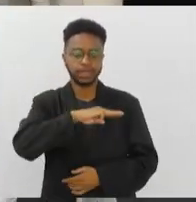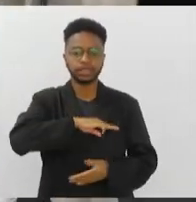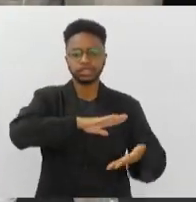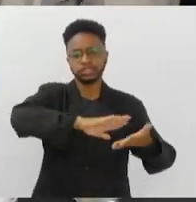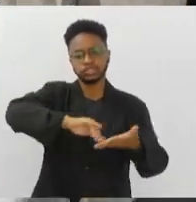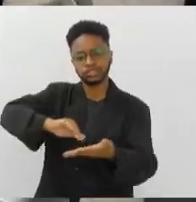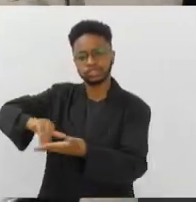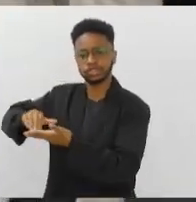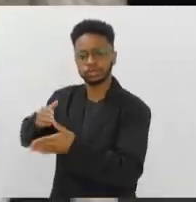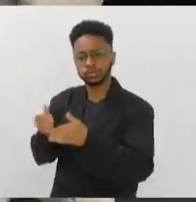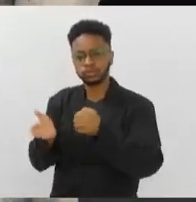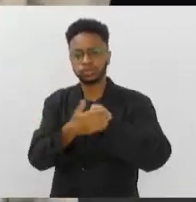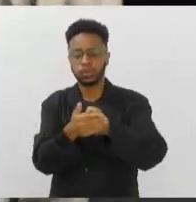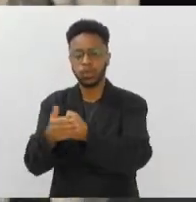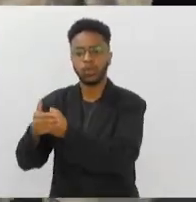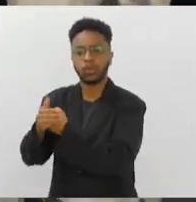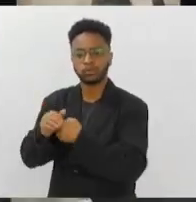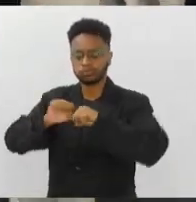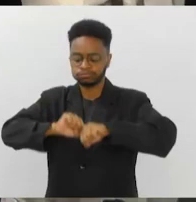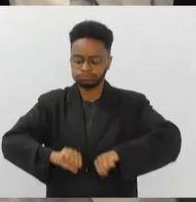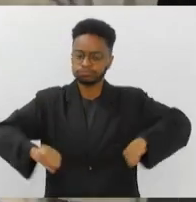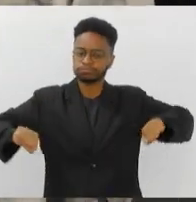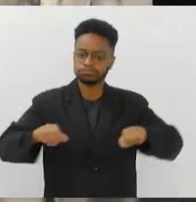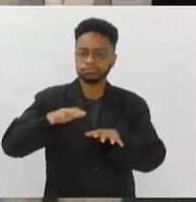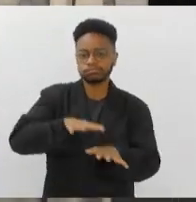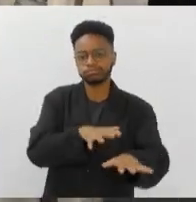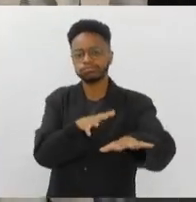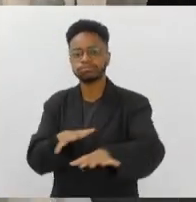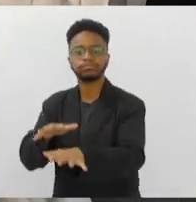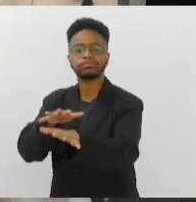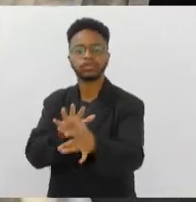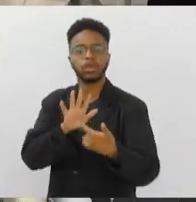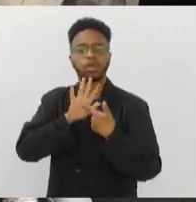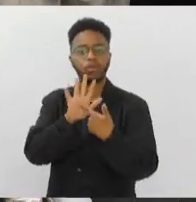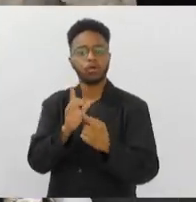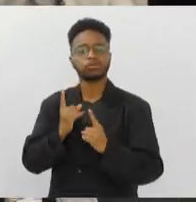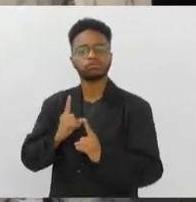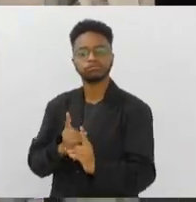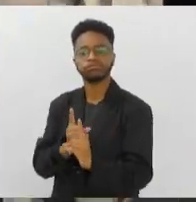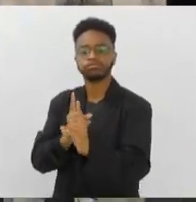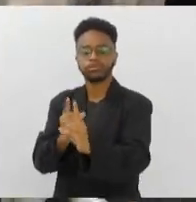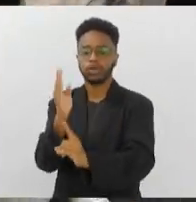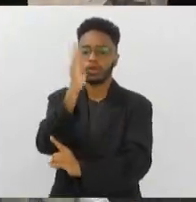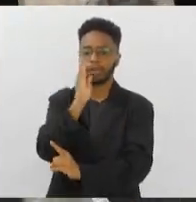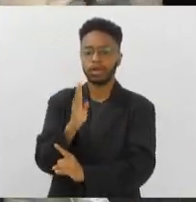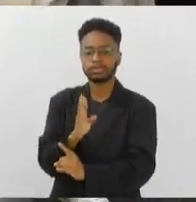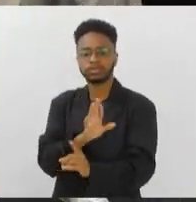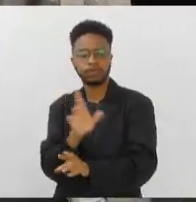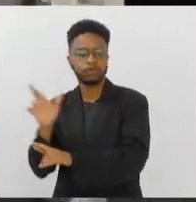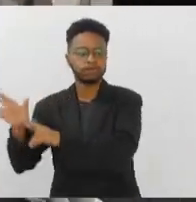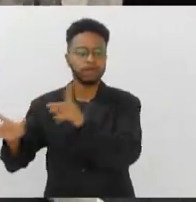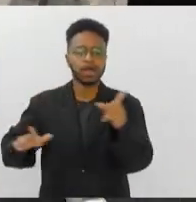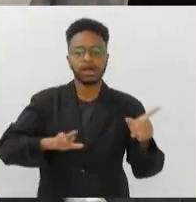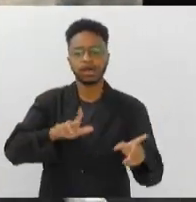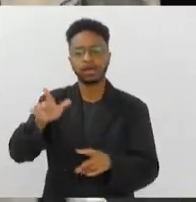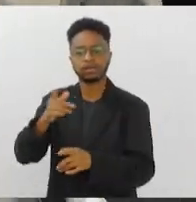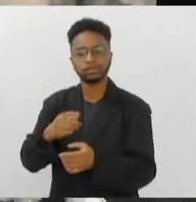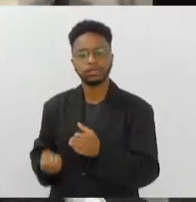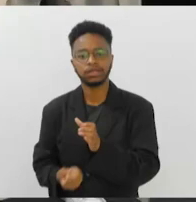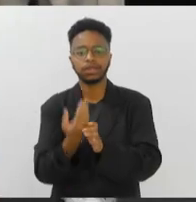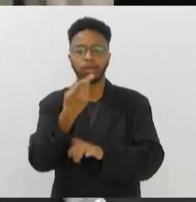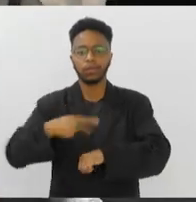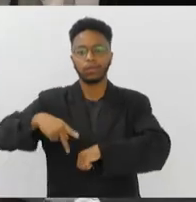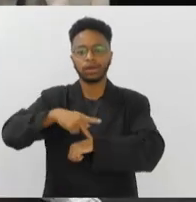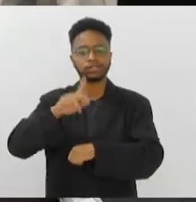poeira dos porões ou abre alas dos seus heróis e barracões dos Brasis. Que se faz um país de